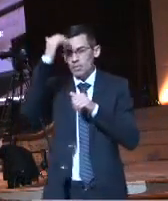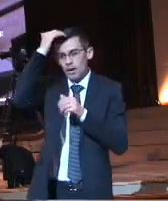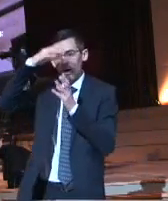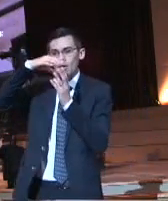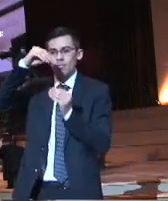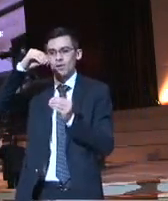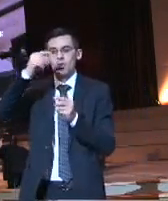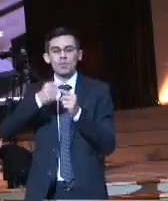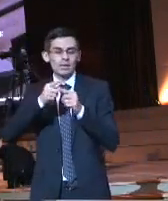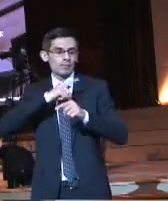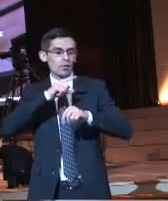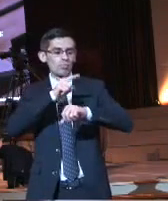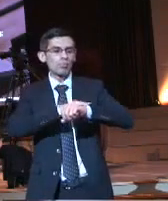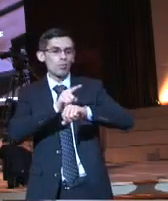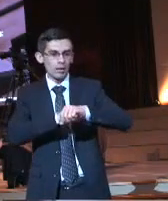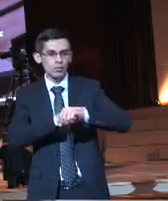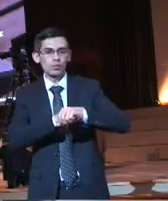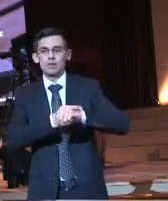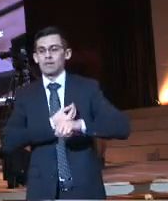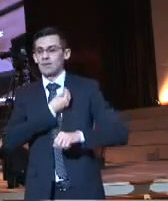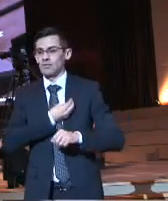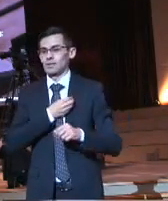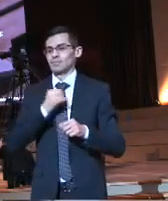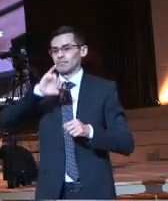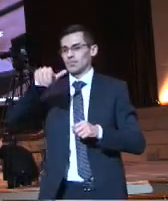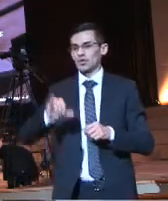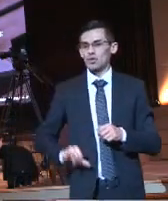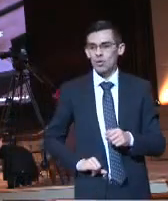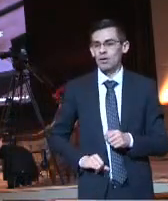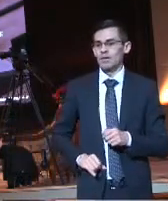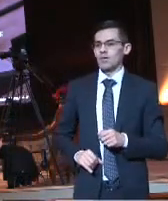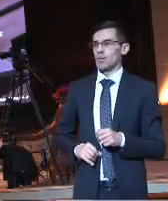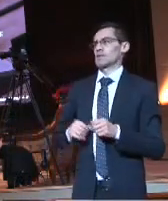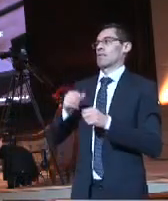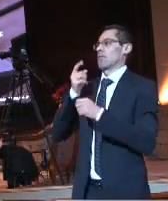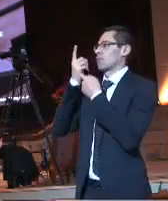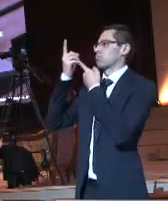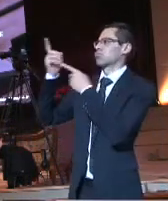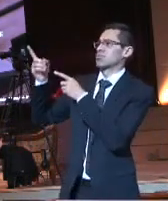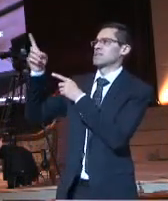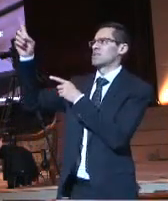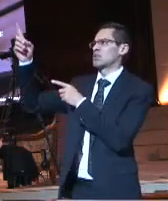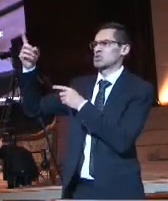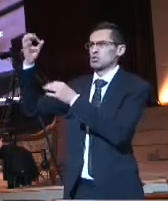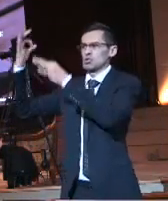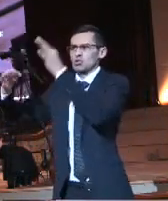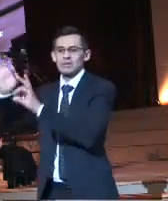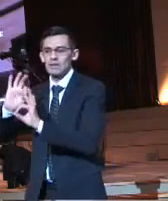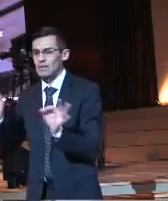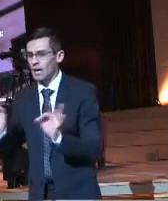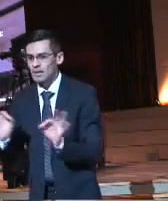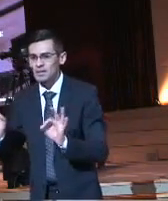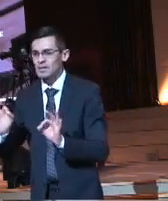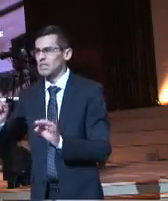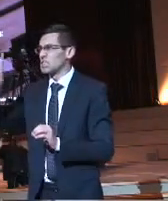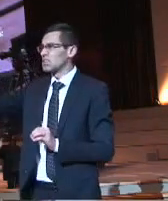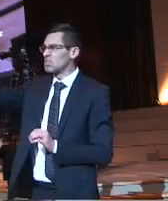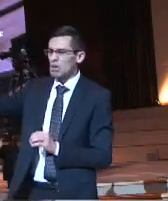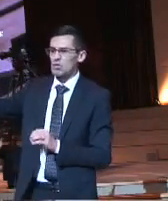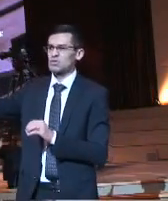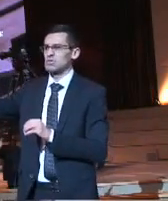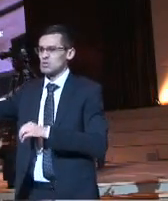de Jó que ele entra em luta e diz assim: Deus, o Senhor é injusto, Deus, o Senhor me trata dessa ou daquela